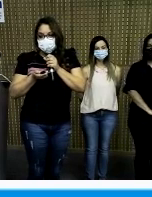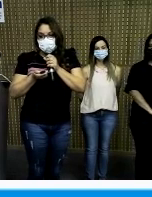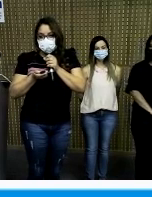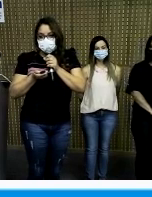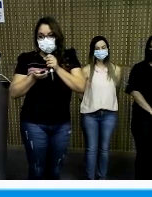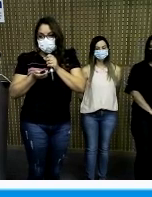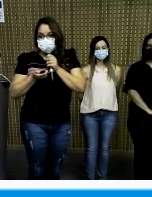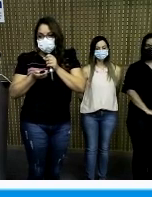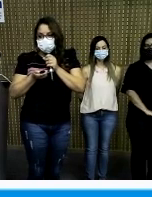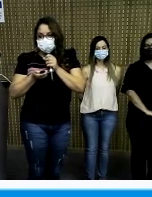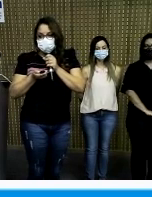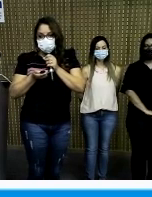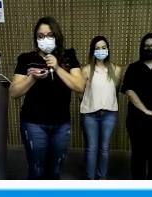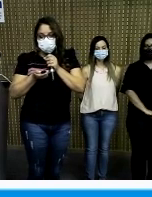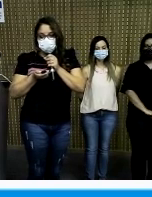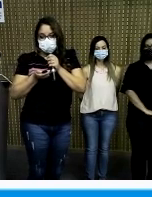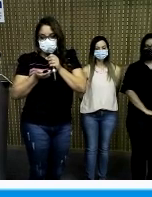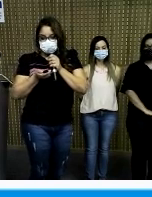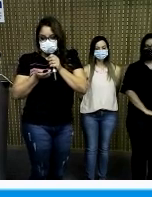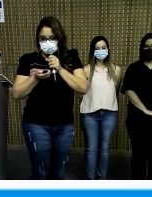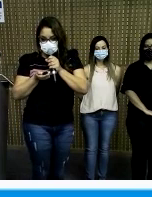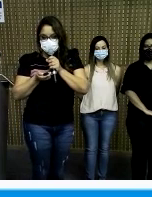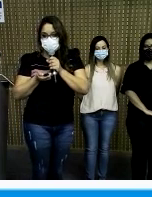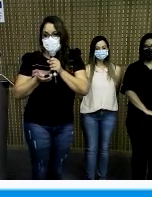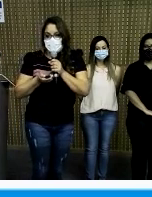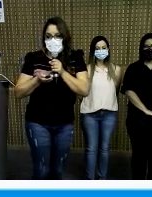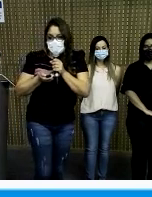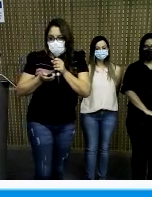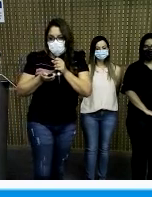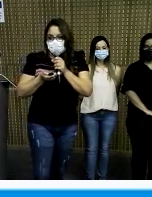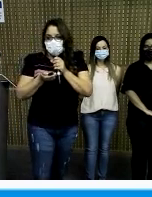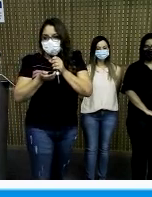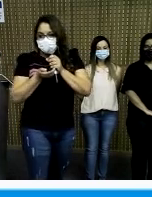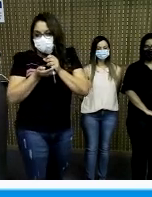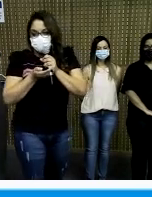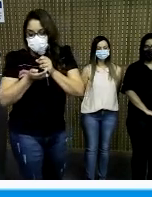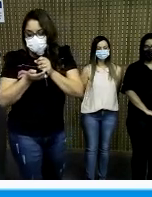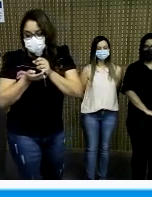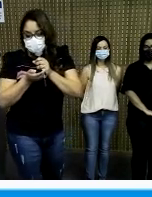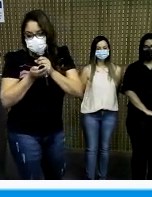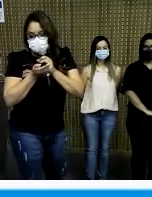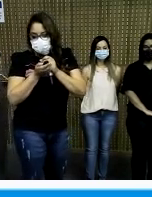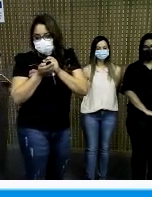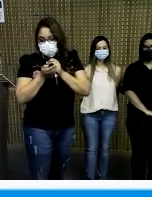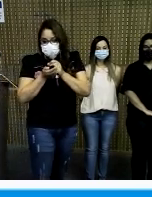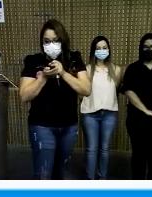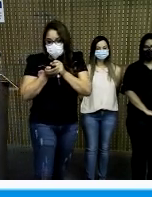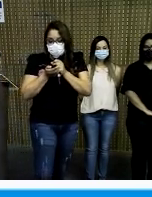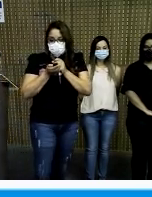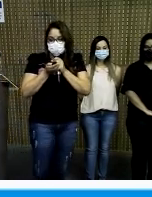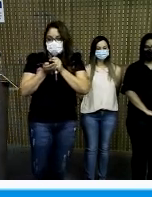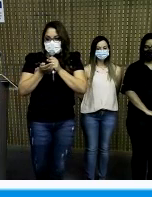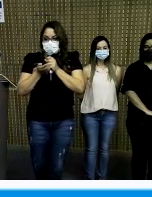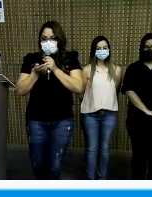Situação de saúde, complicações, doenças crônicas não transmissíveis. Bom, aqui nós temos, então, a questão do hipertenso,